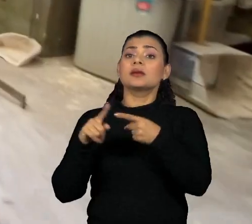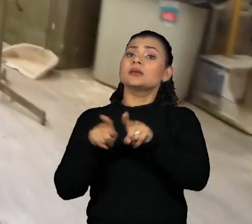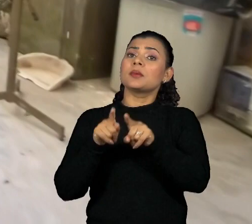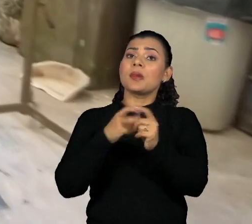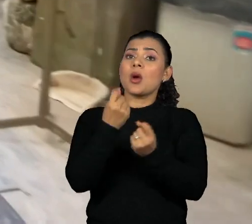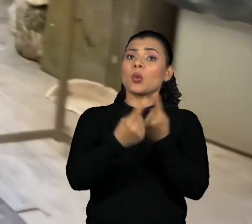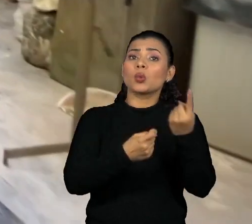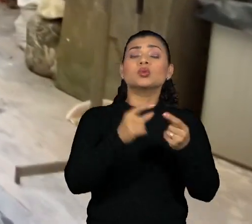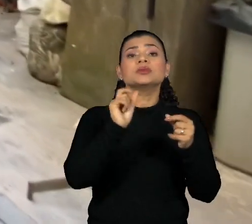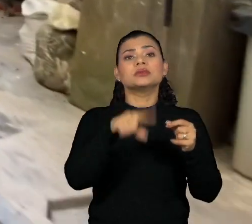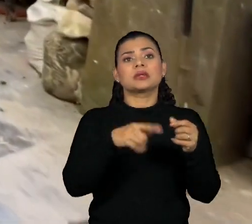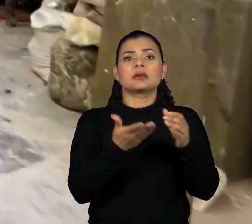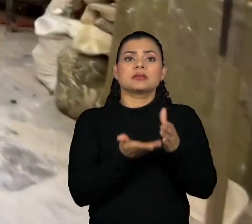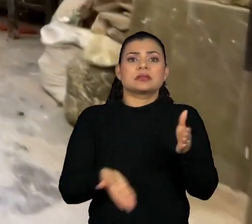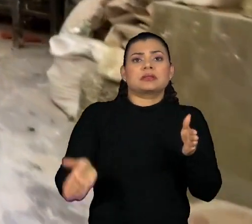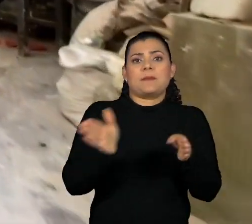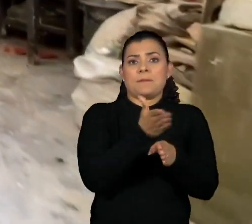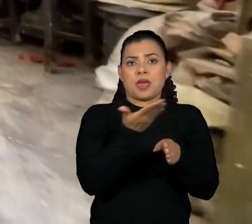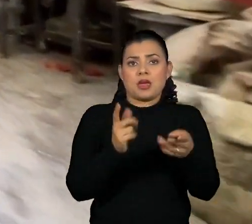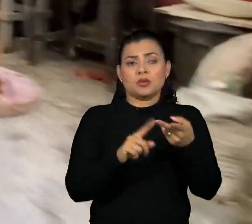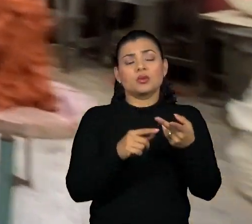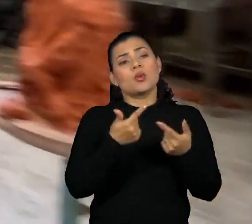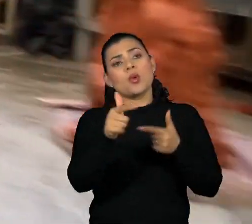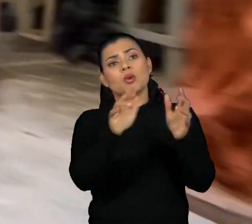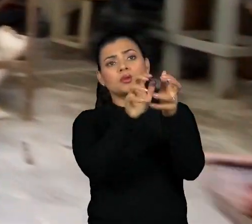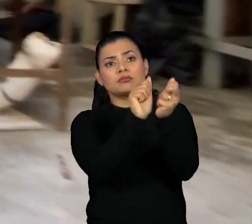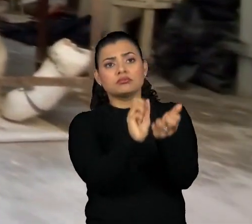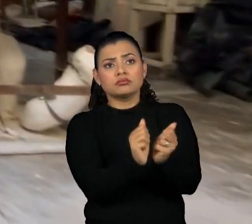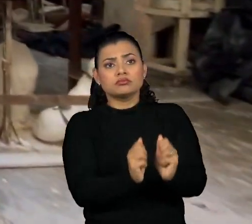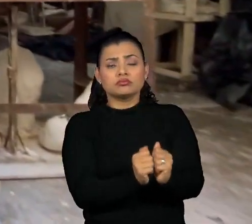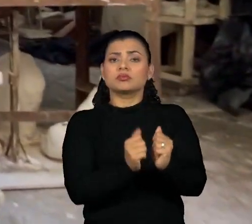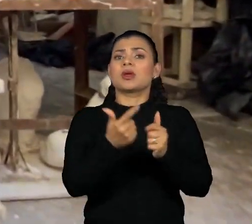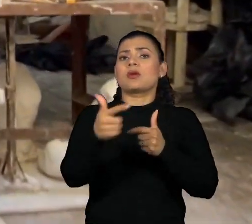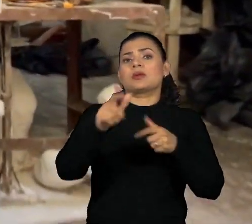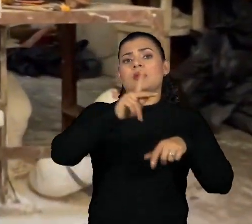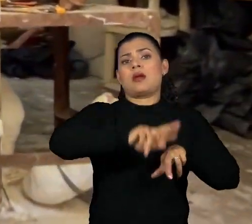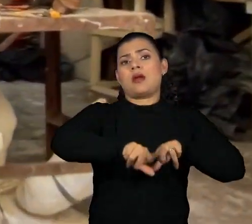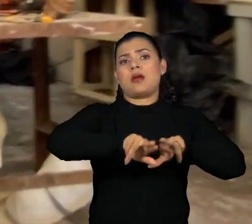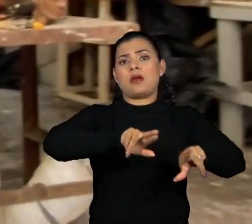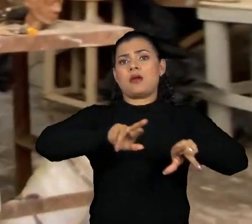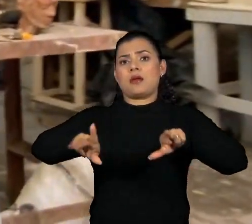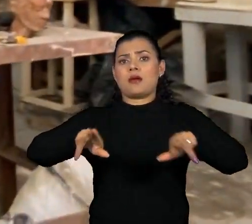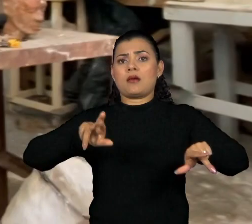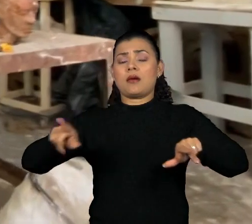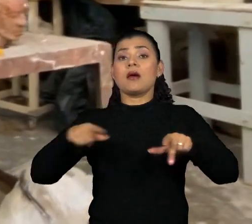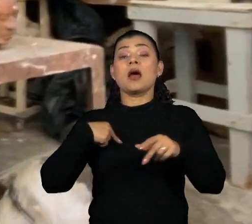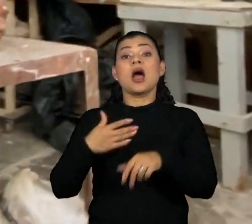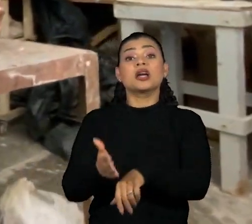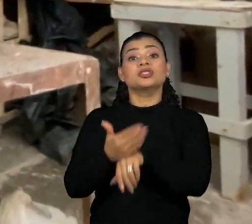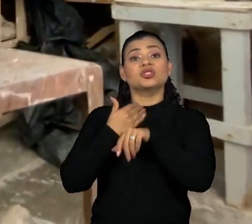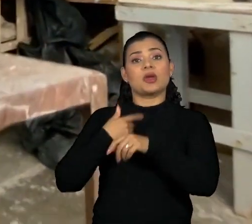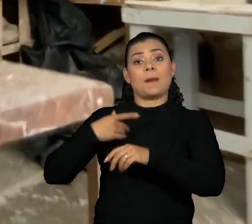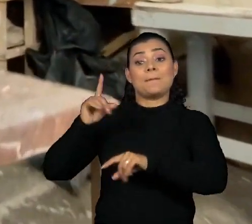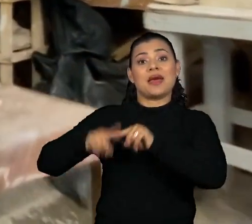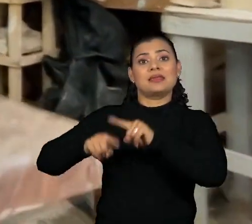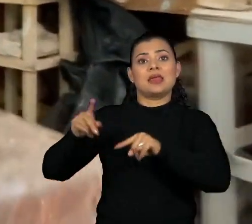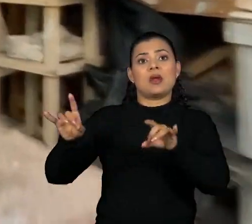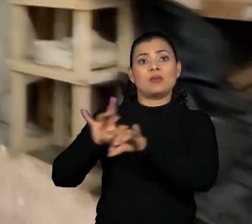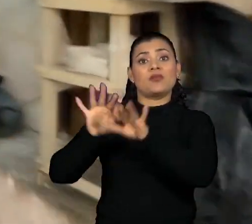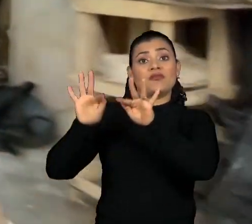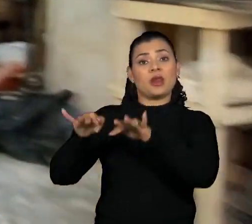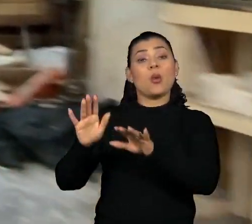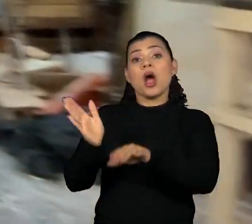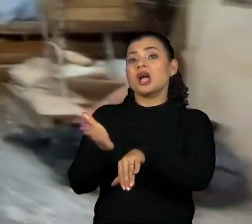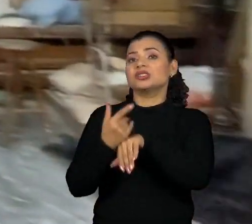com cimento. Tudo que eu penso e que eu vou executar, antes de ser executado no material definitivo, na maioria das vezes, eu faço ela no